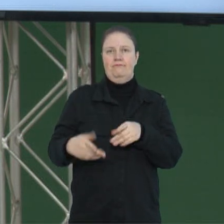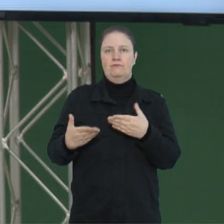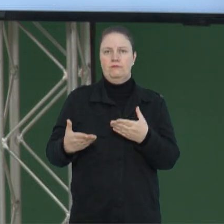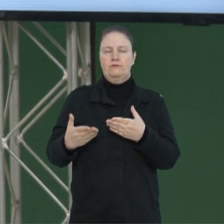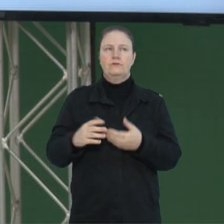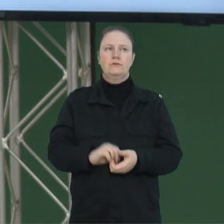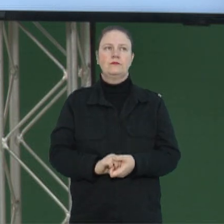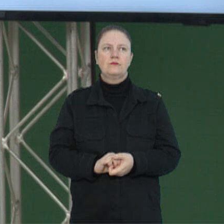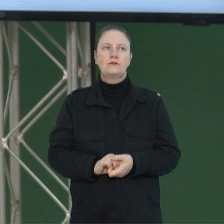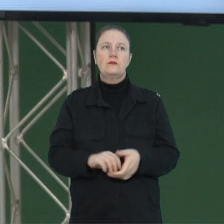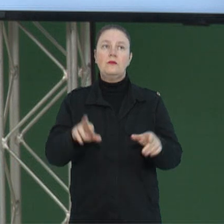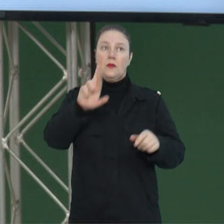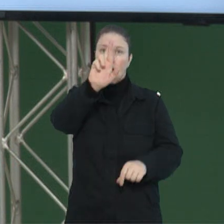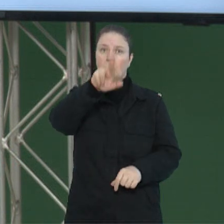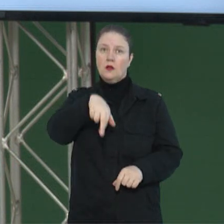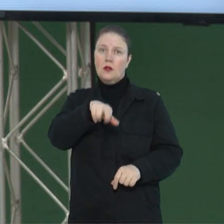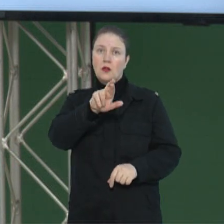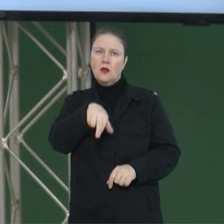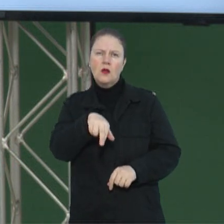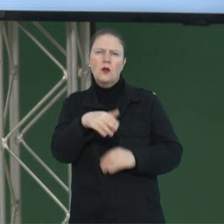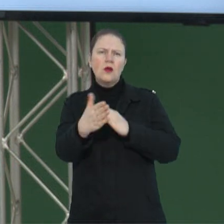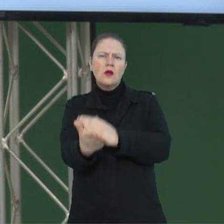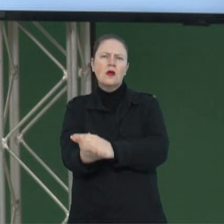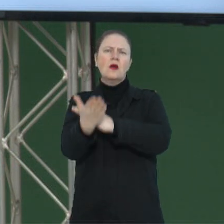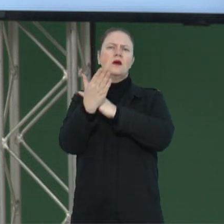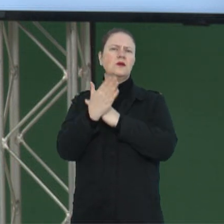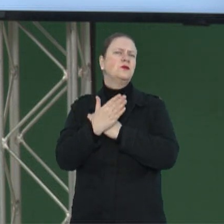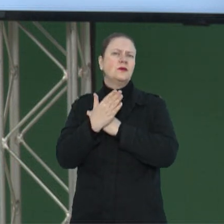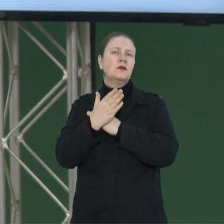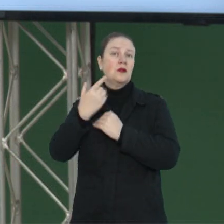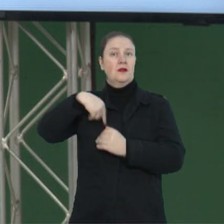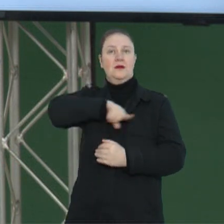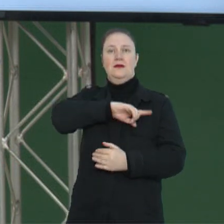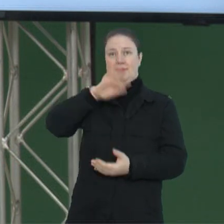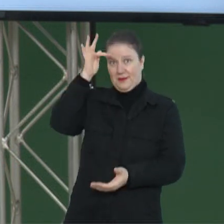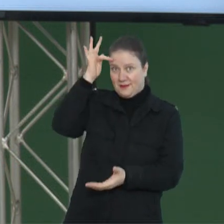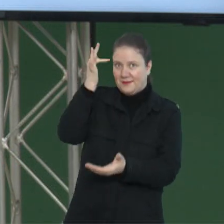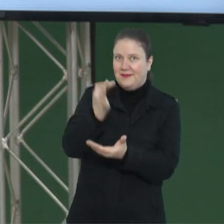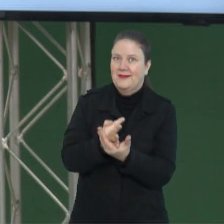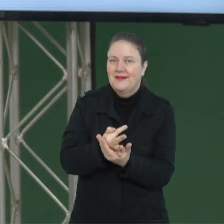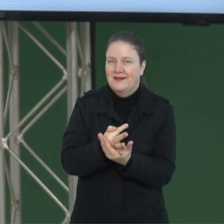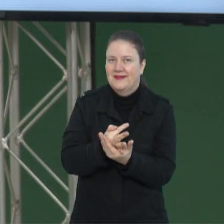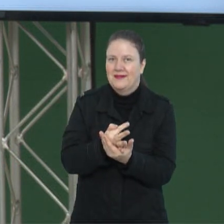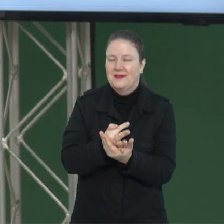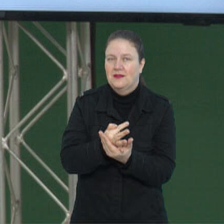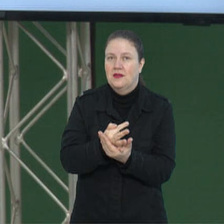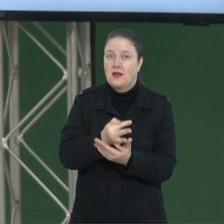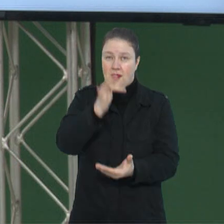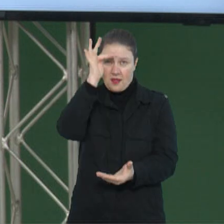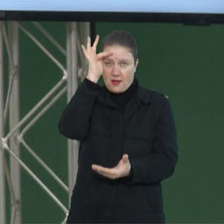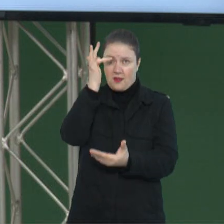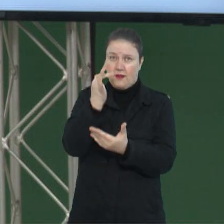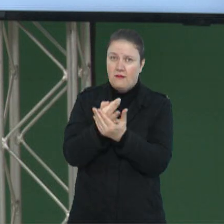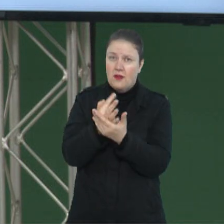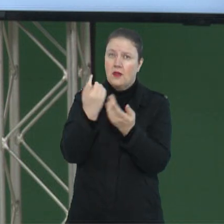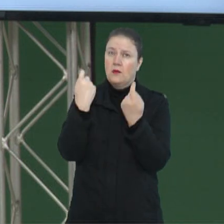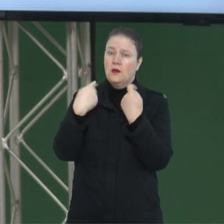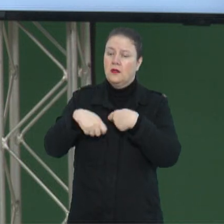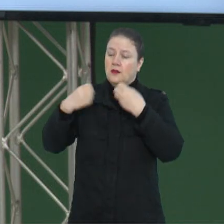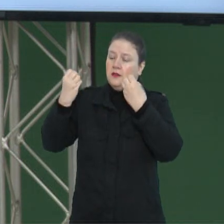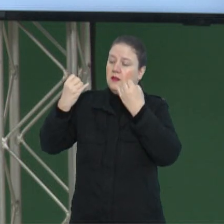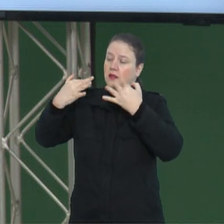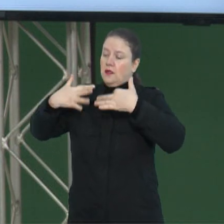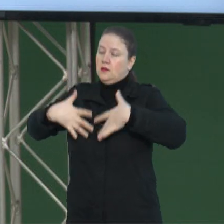auxiliar para a fé. Primeiro passo para alcançar o conhecimento, a fé, obviamente, né? Só que essa fé precisa ser justificada